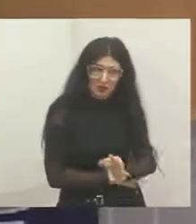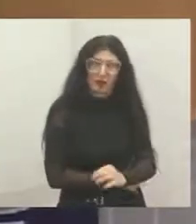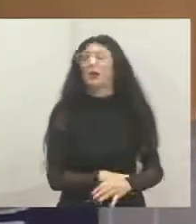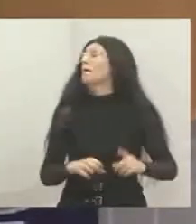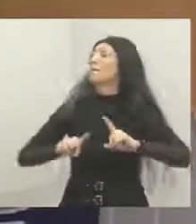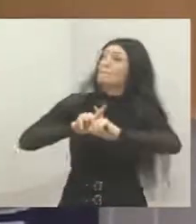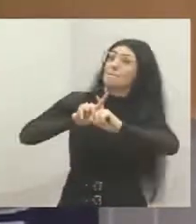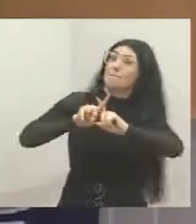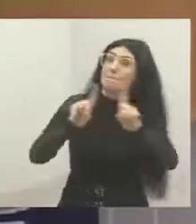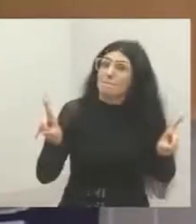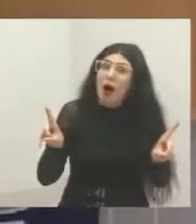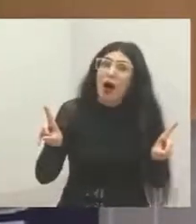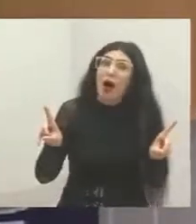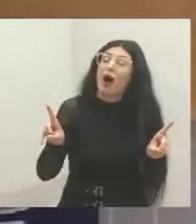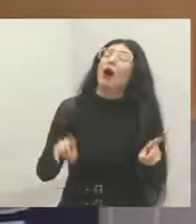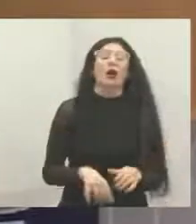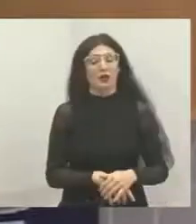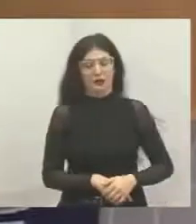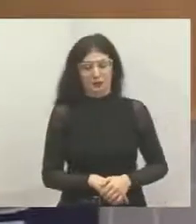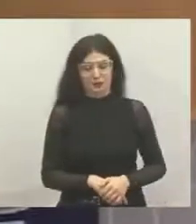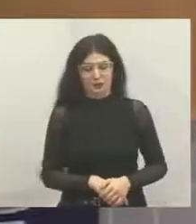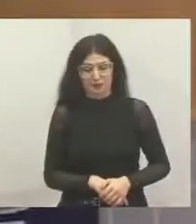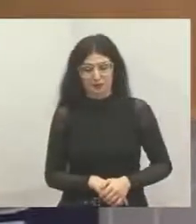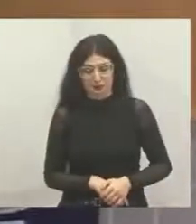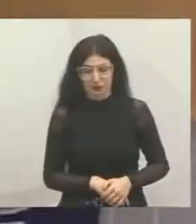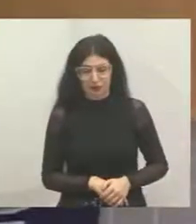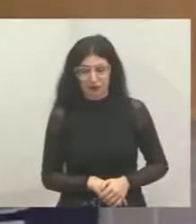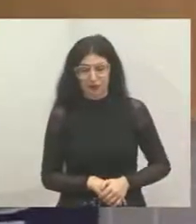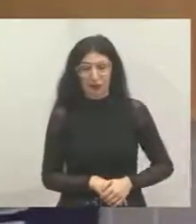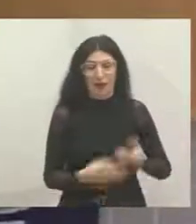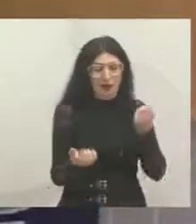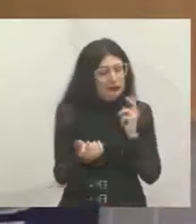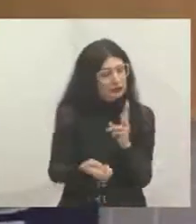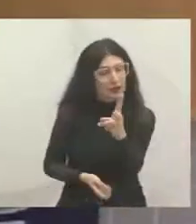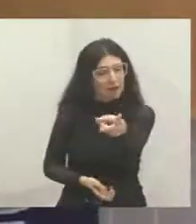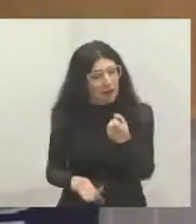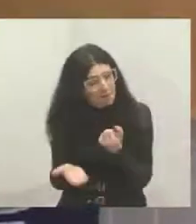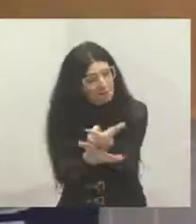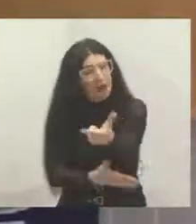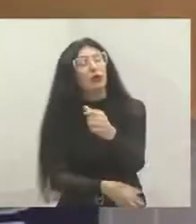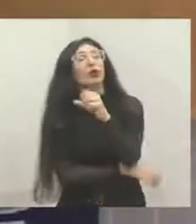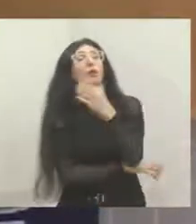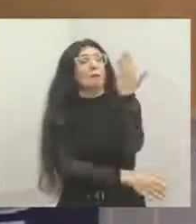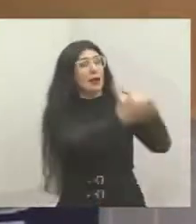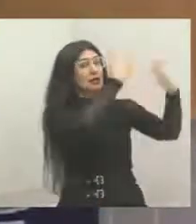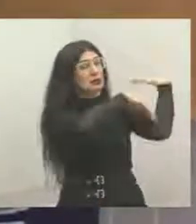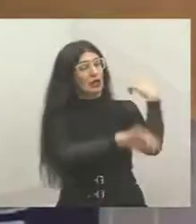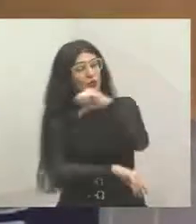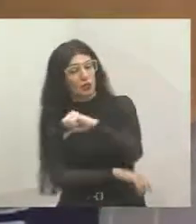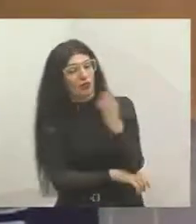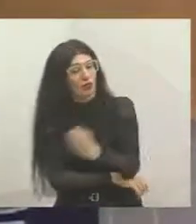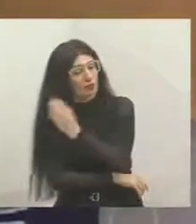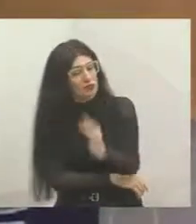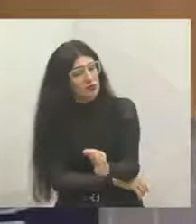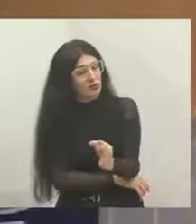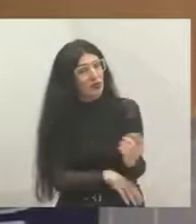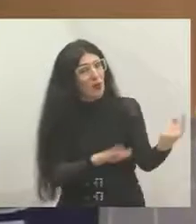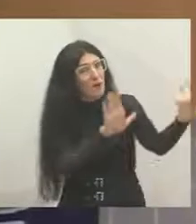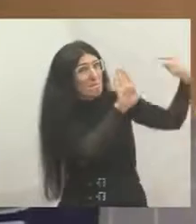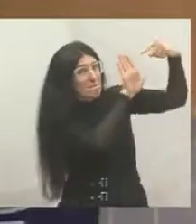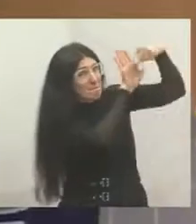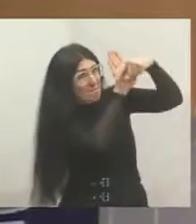que a nossa receita corrente líquida, na época, era 9% menor do que está